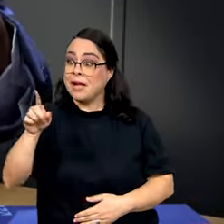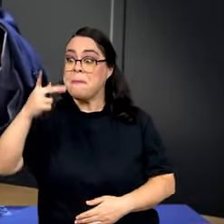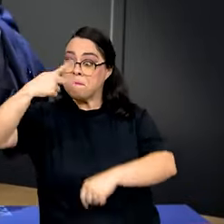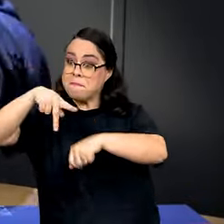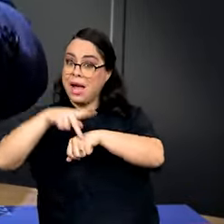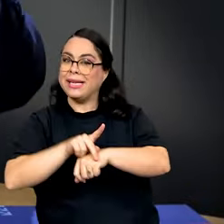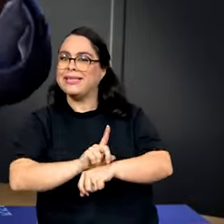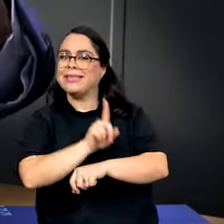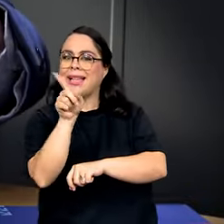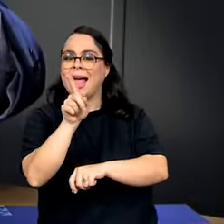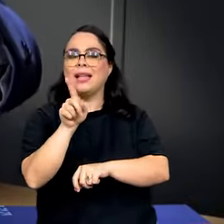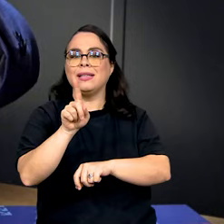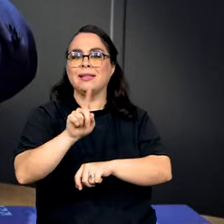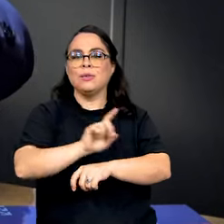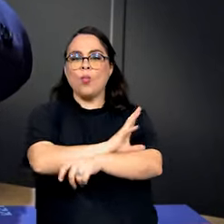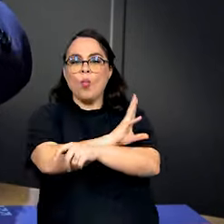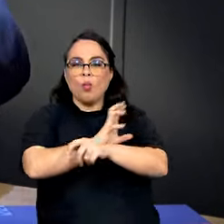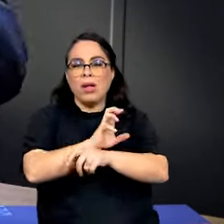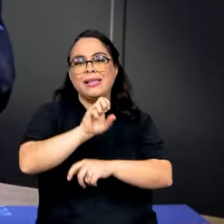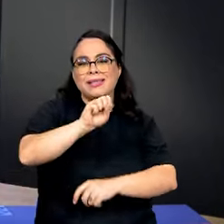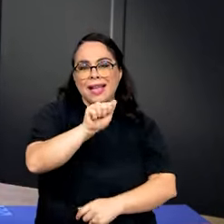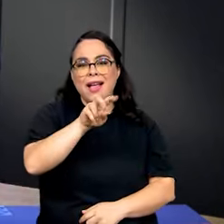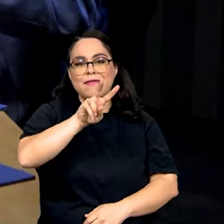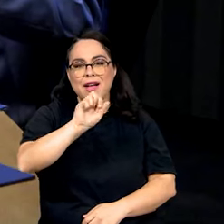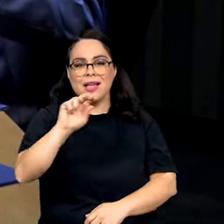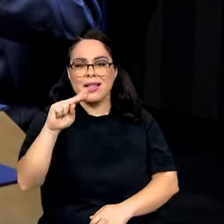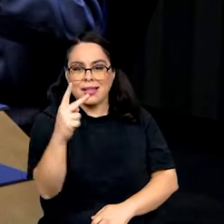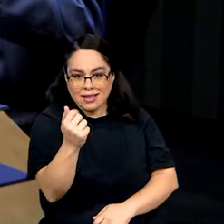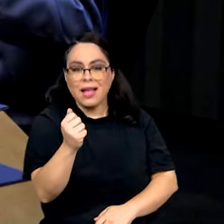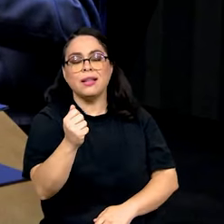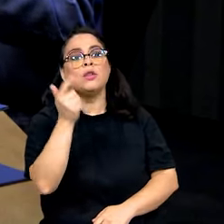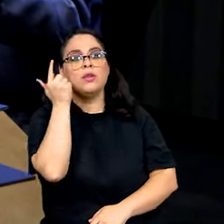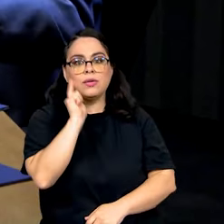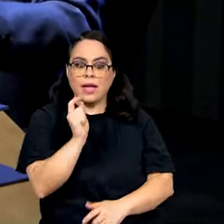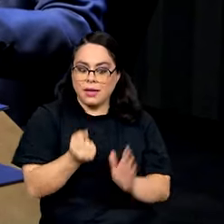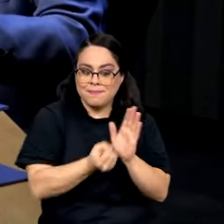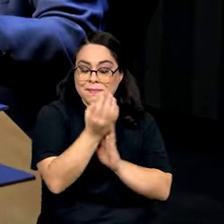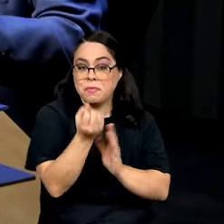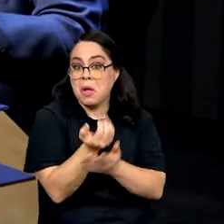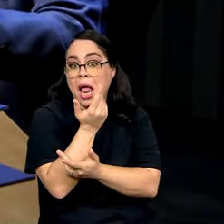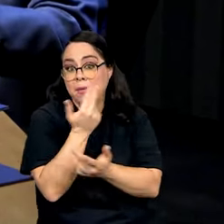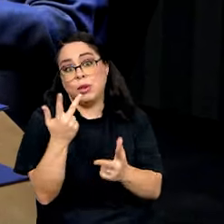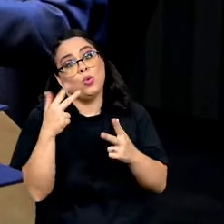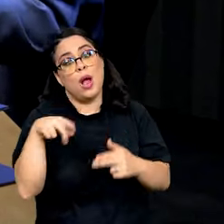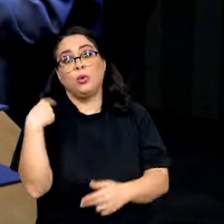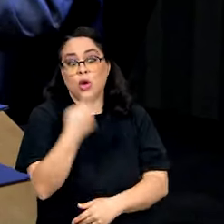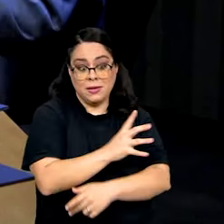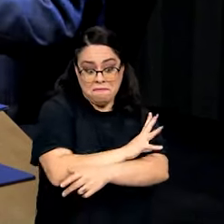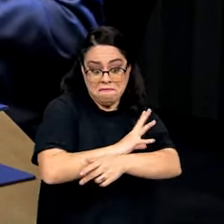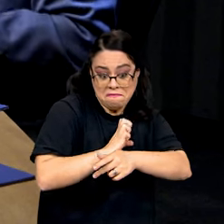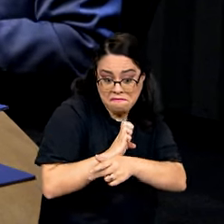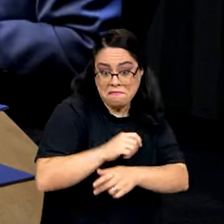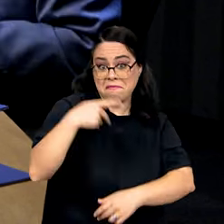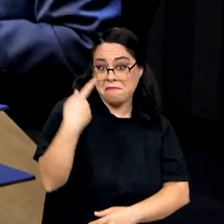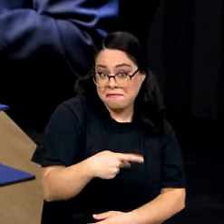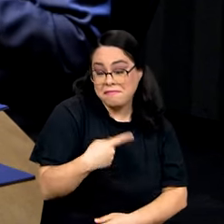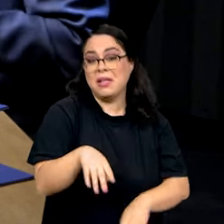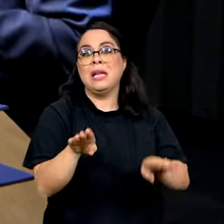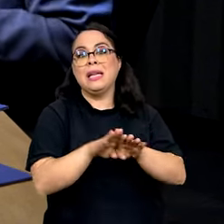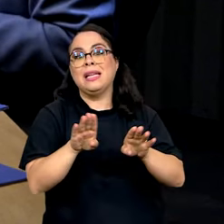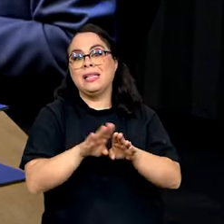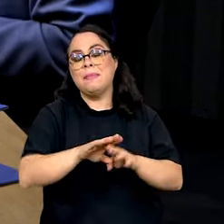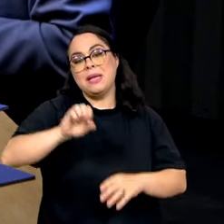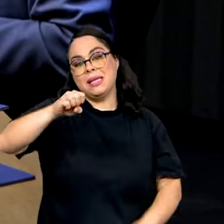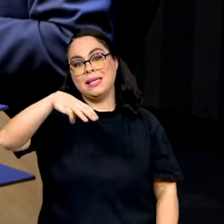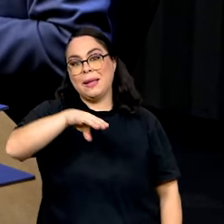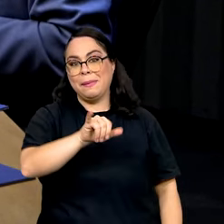para que eles possam lá na sua Savana produzir alimento Assim como nós produzimos no serrado e e